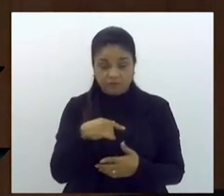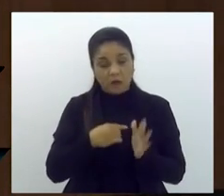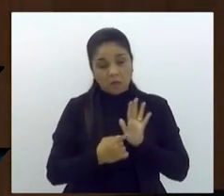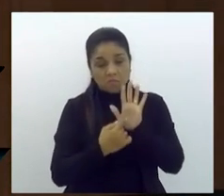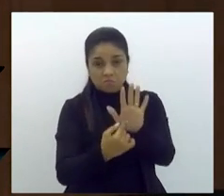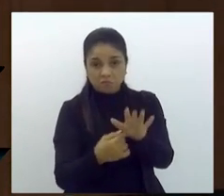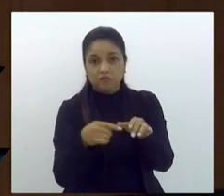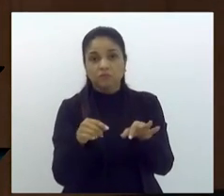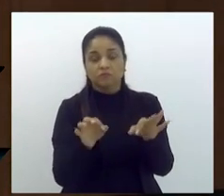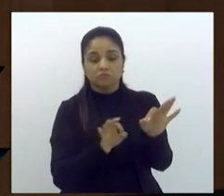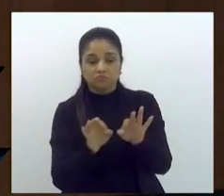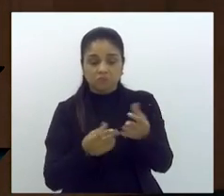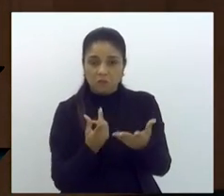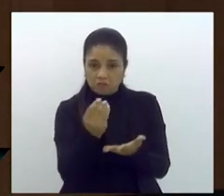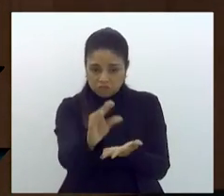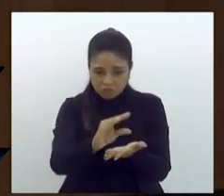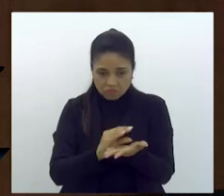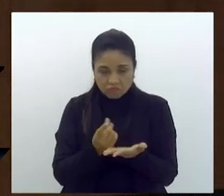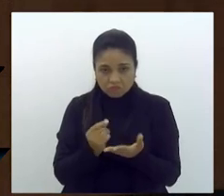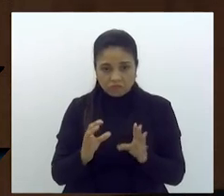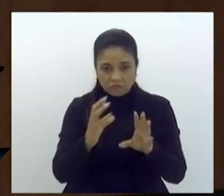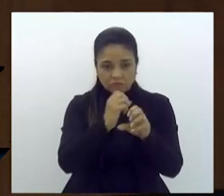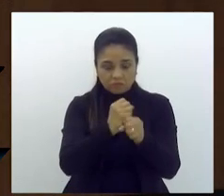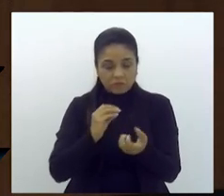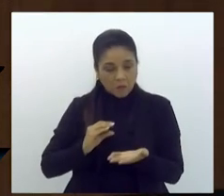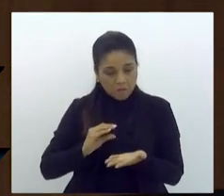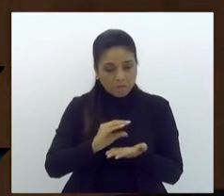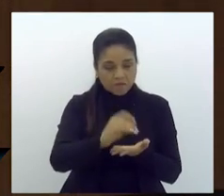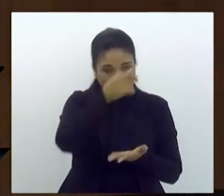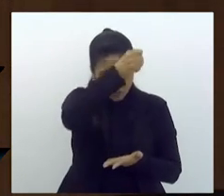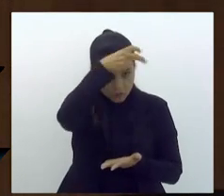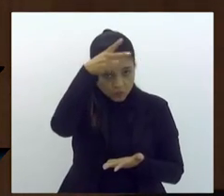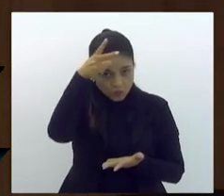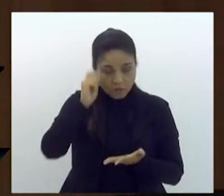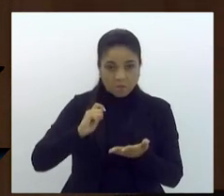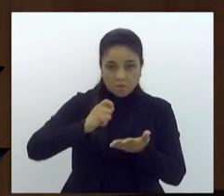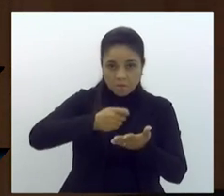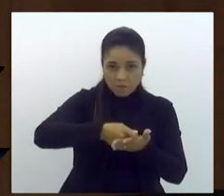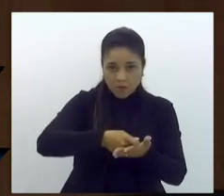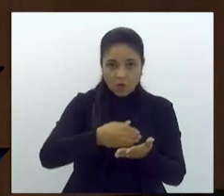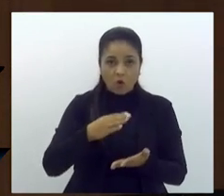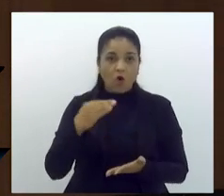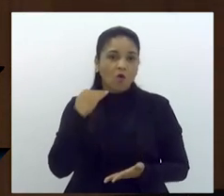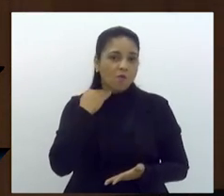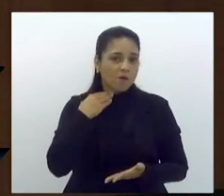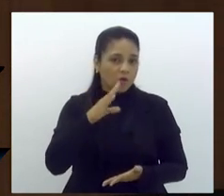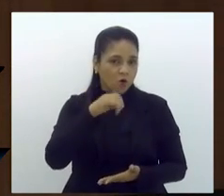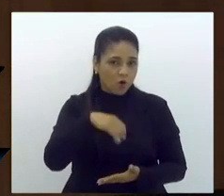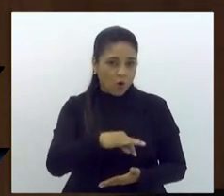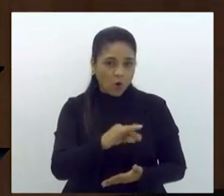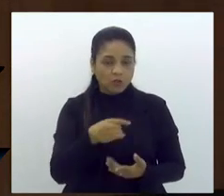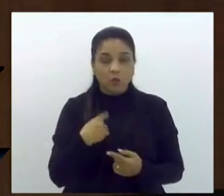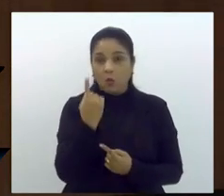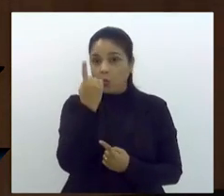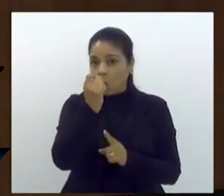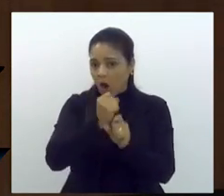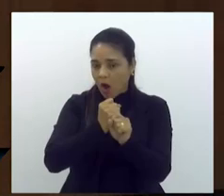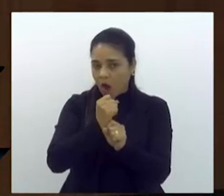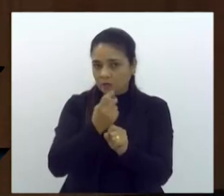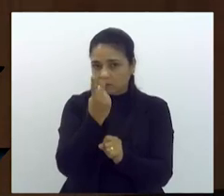prefeitura fez o depósito na conta da Ênio para retirada dos postes e essa retirada levou um ano e dois